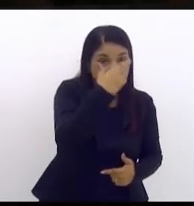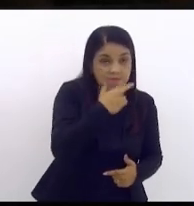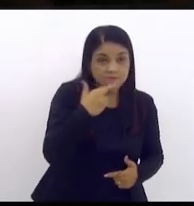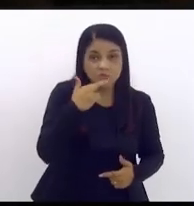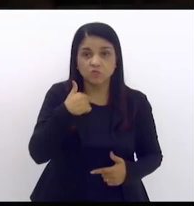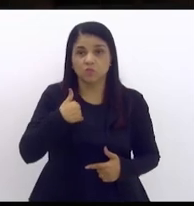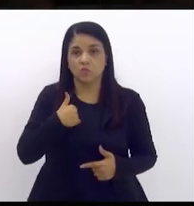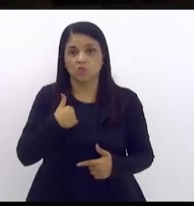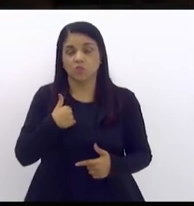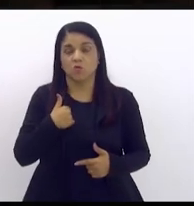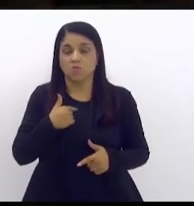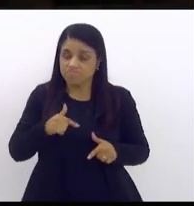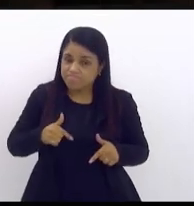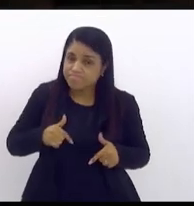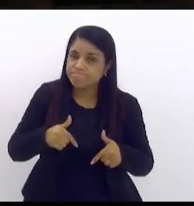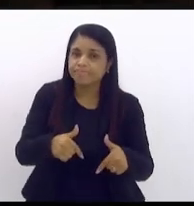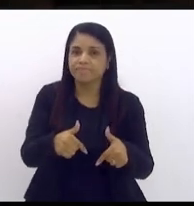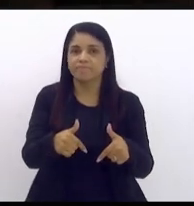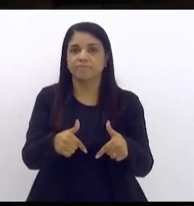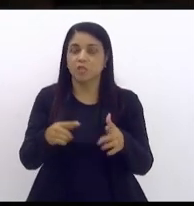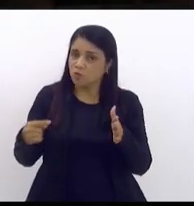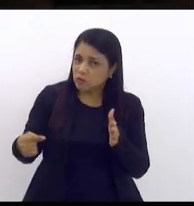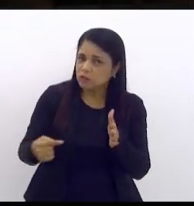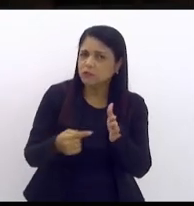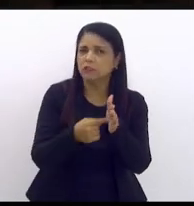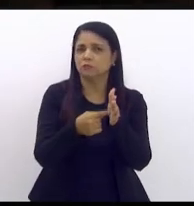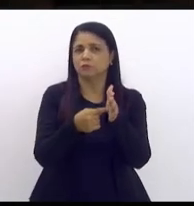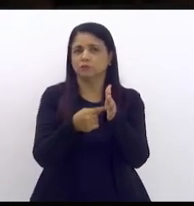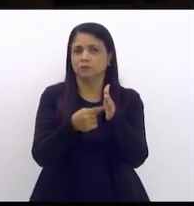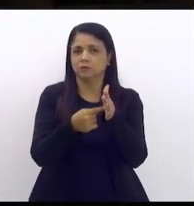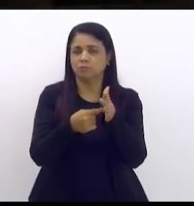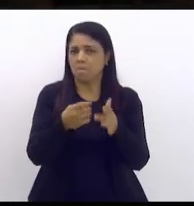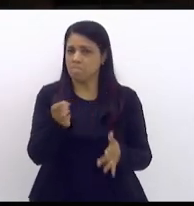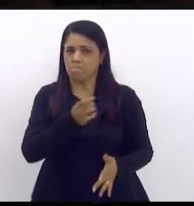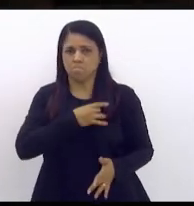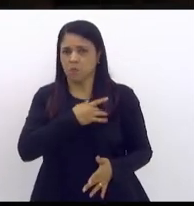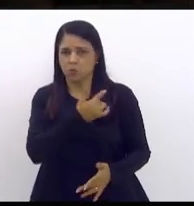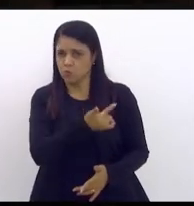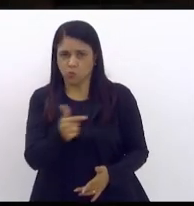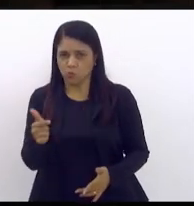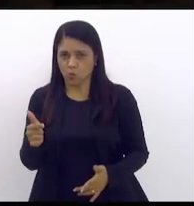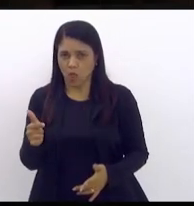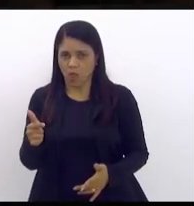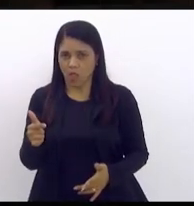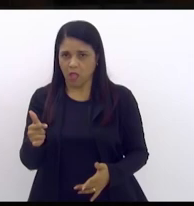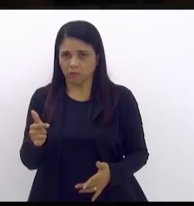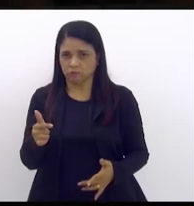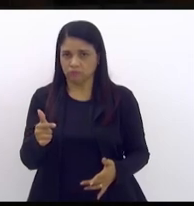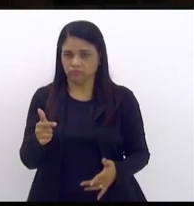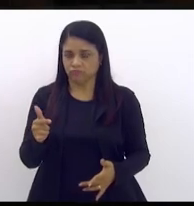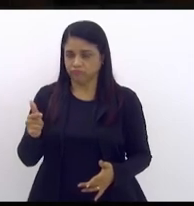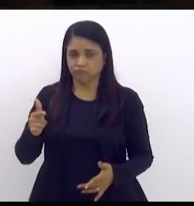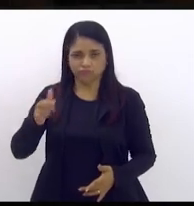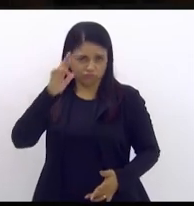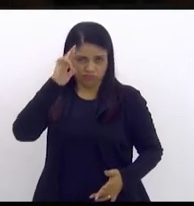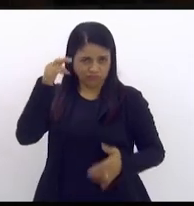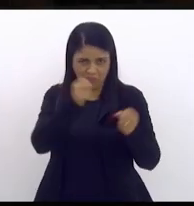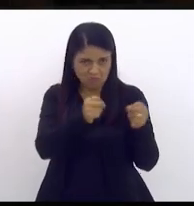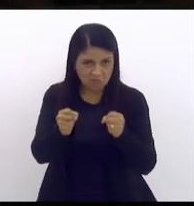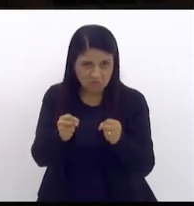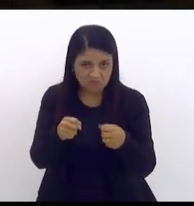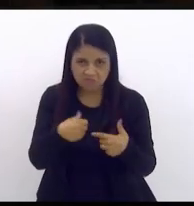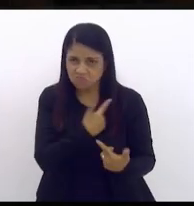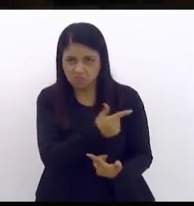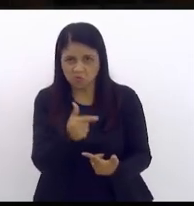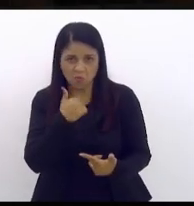sou combativo, eu denuncio, não tenho medo de ir poderoso, só que, se for pelo